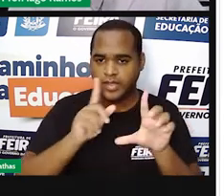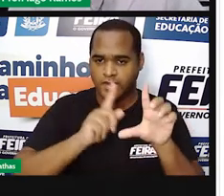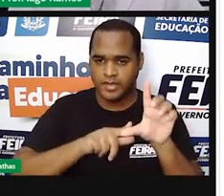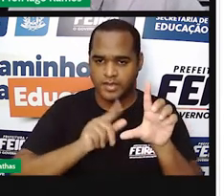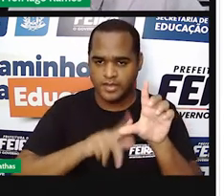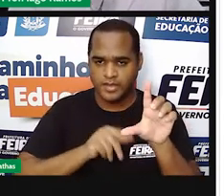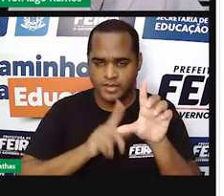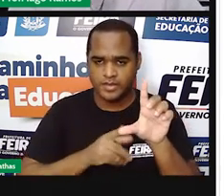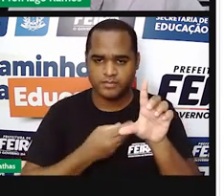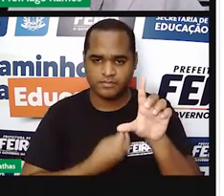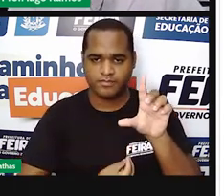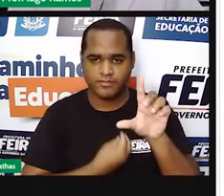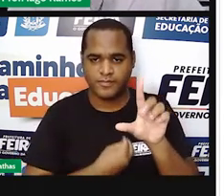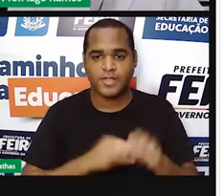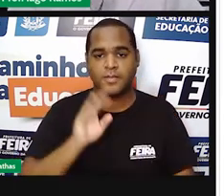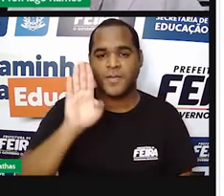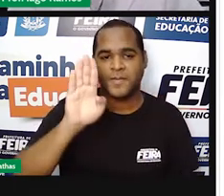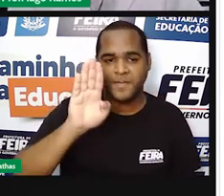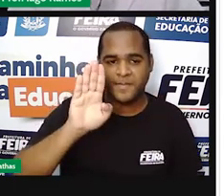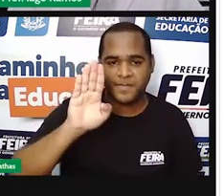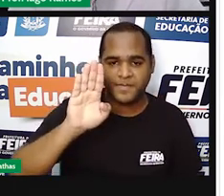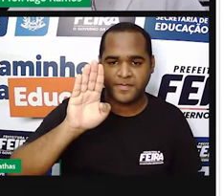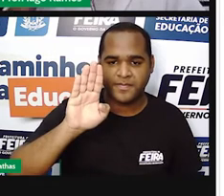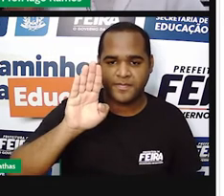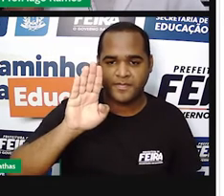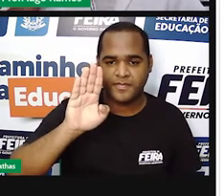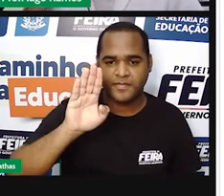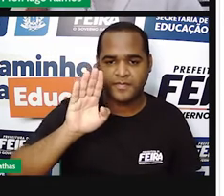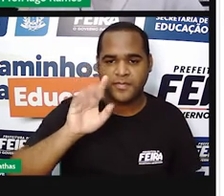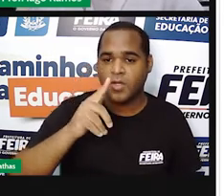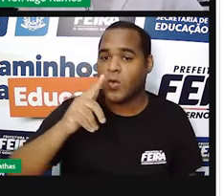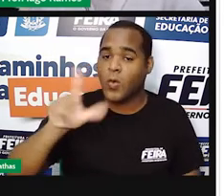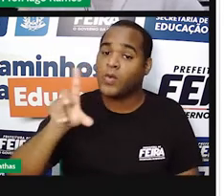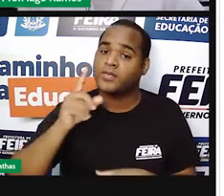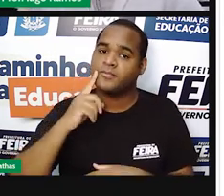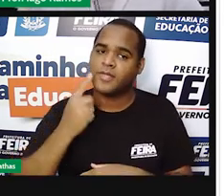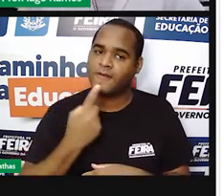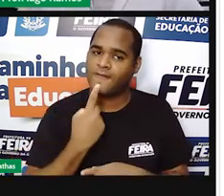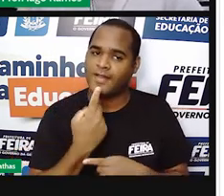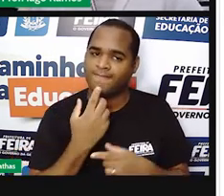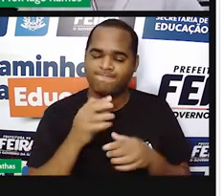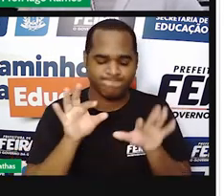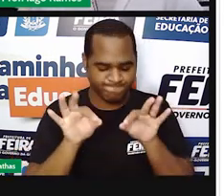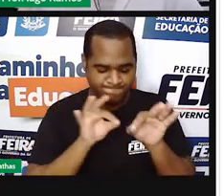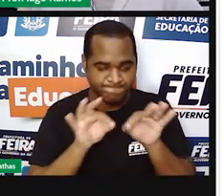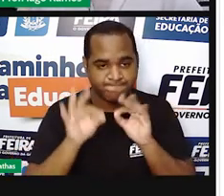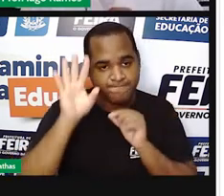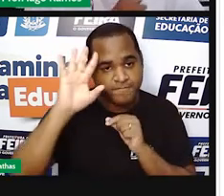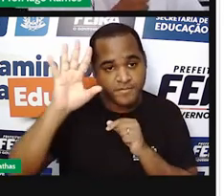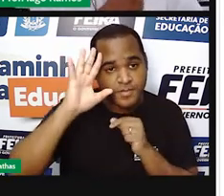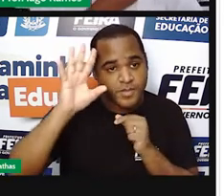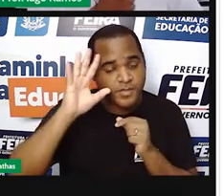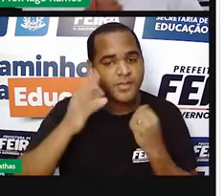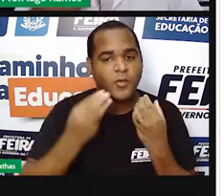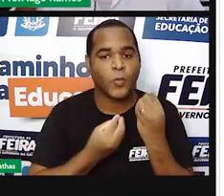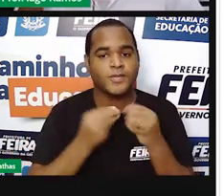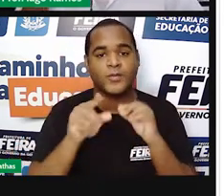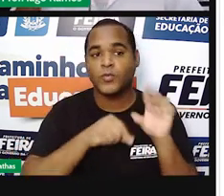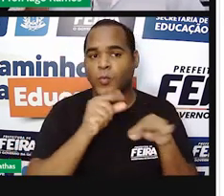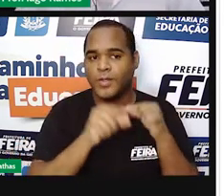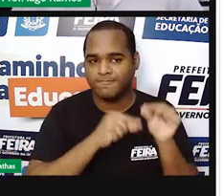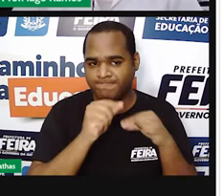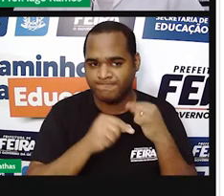essa letra aqui E aliás vou até fazer a minha fala não pensa em maneira não vamos pensar em